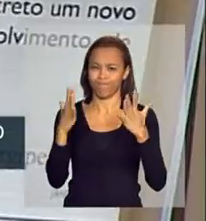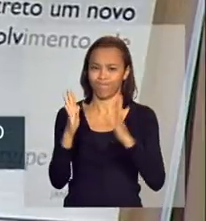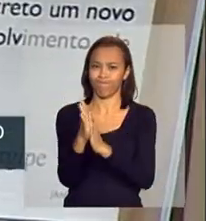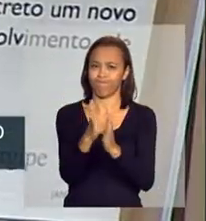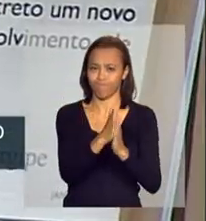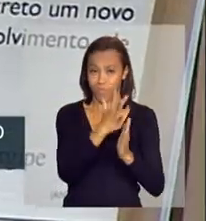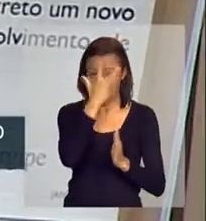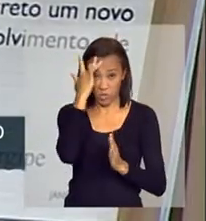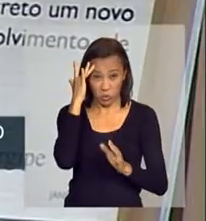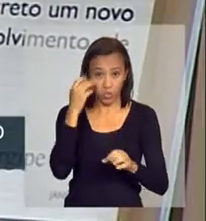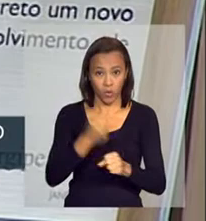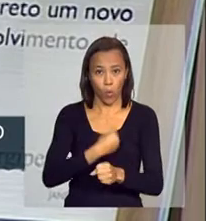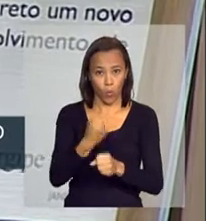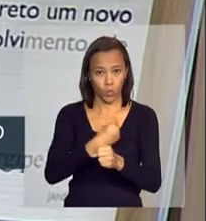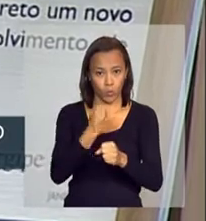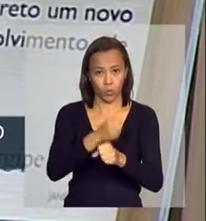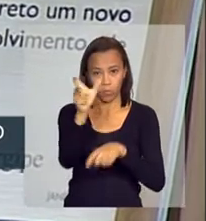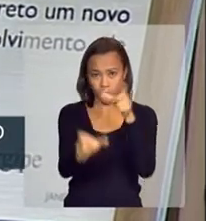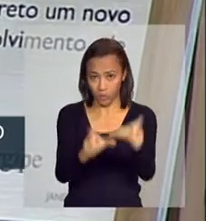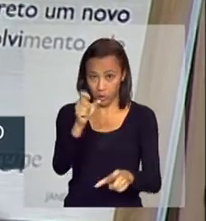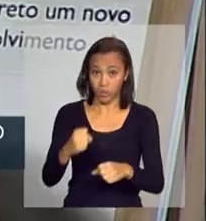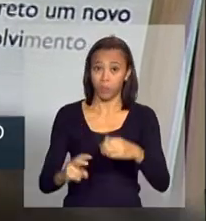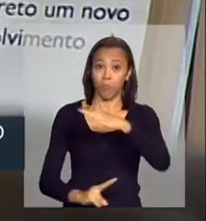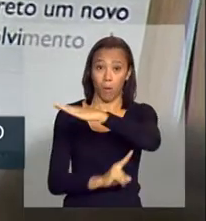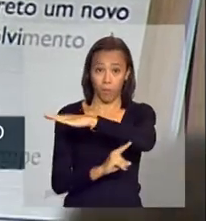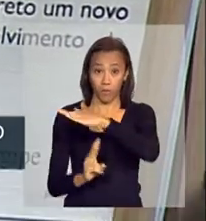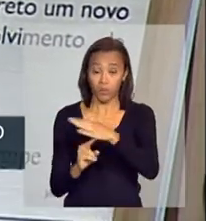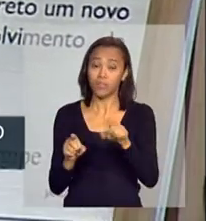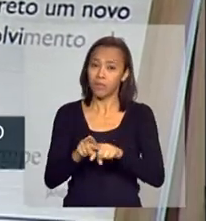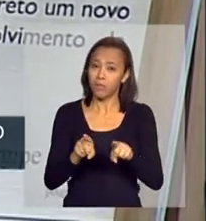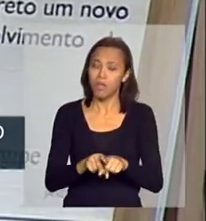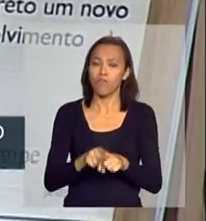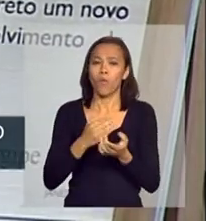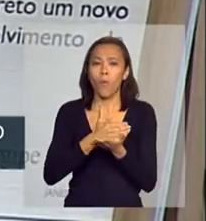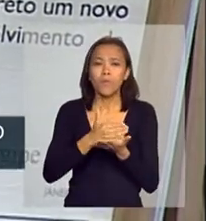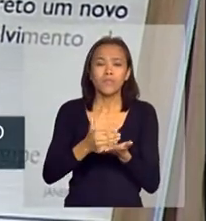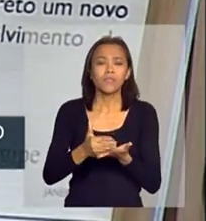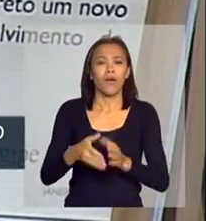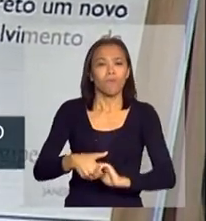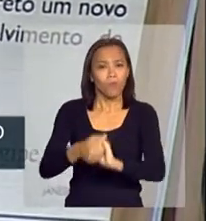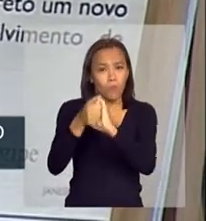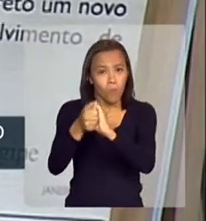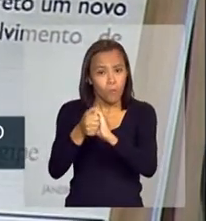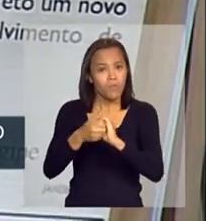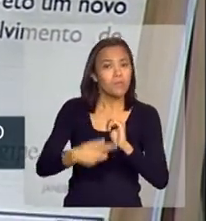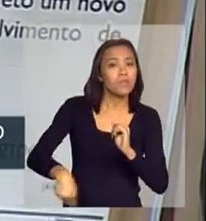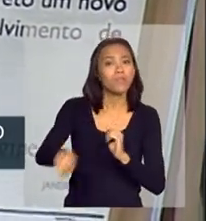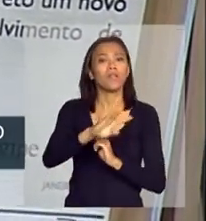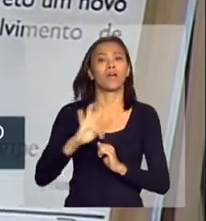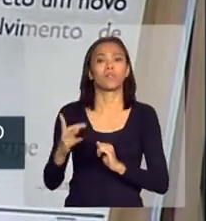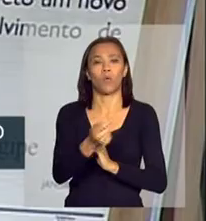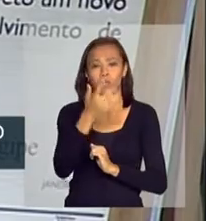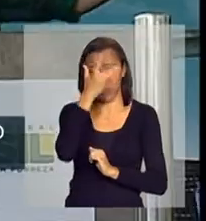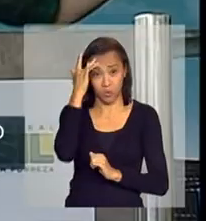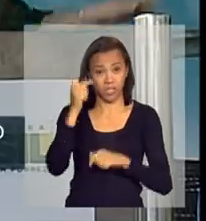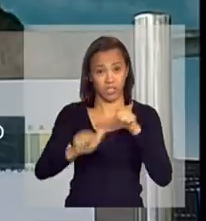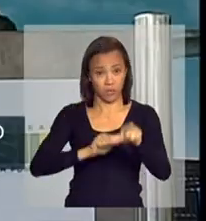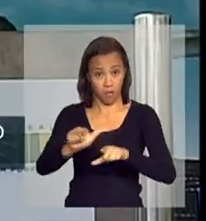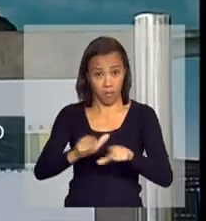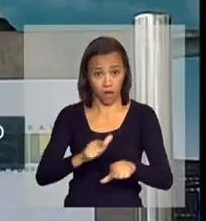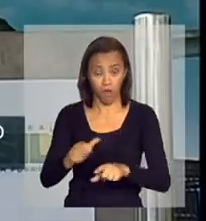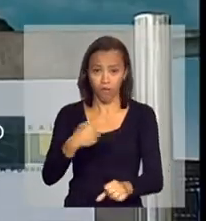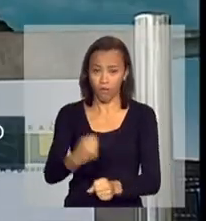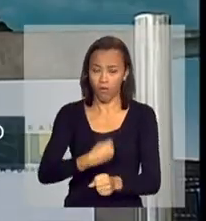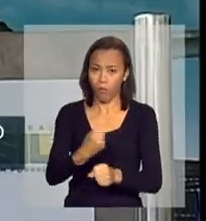trabalhadores. Então, eu vou começar a minha fala cumprimentando os trabalhadores que aqui